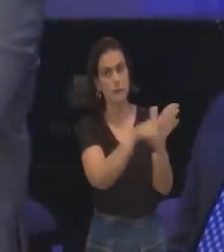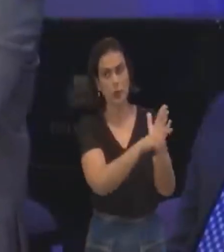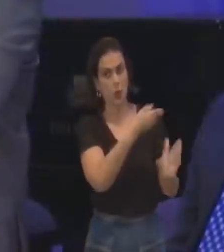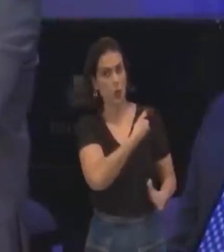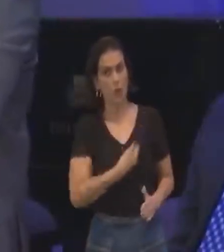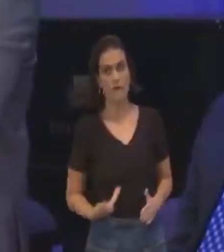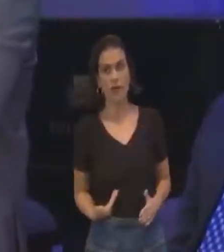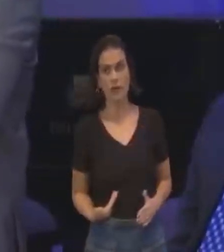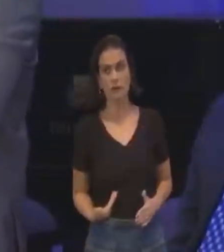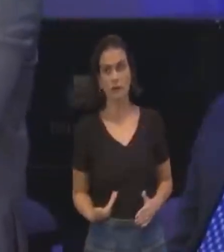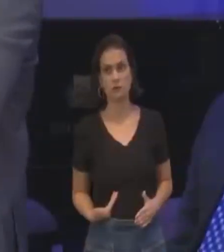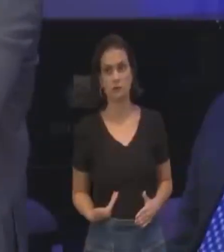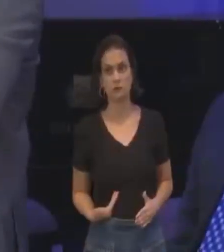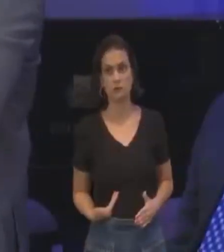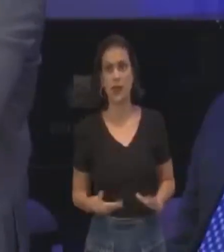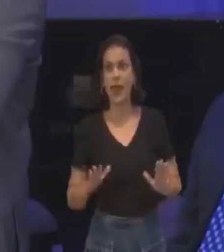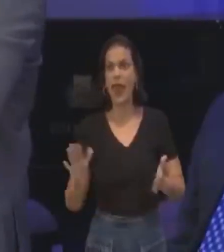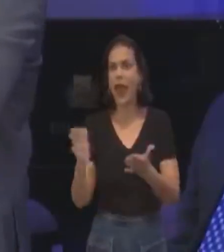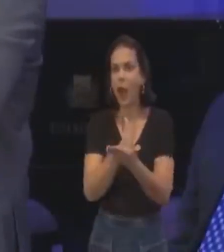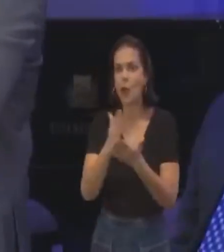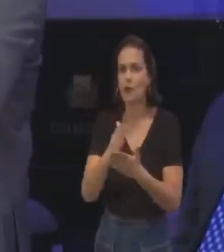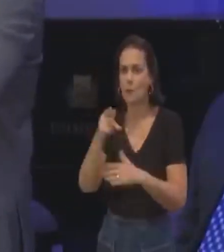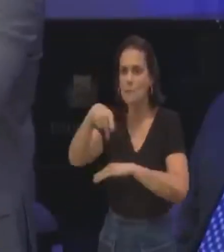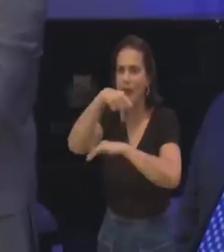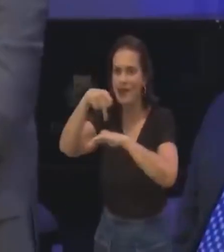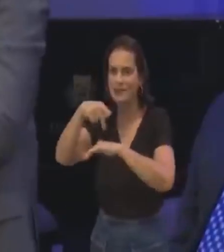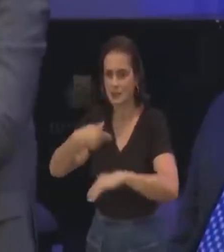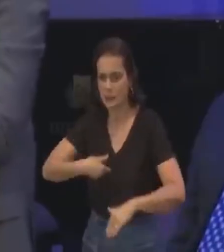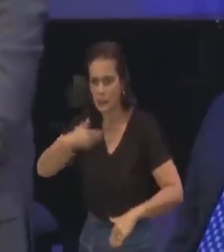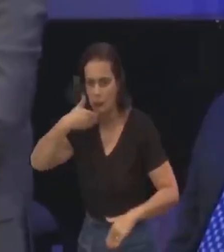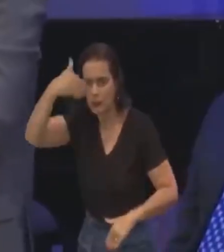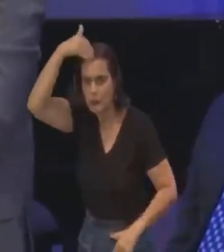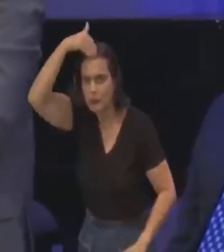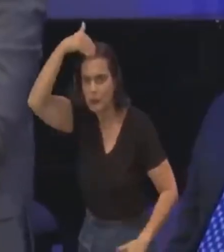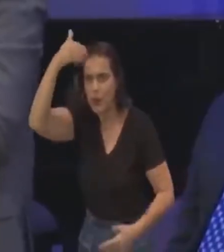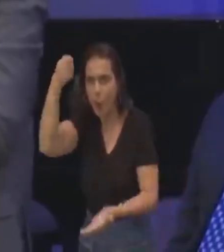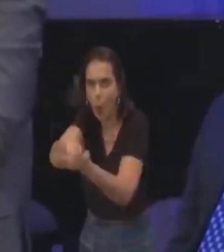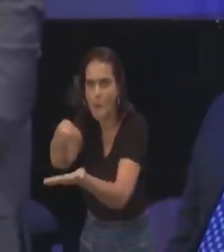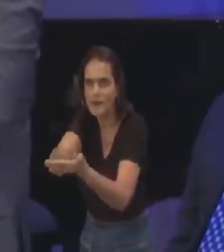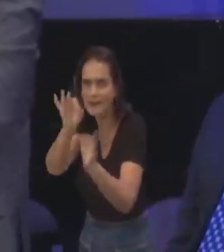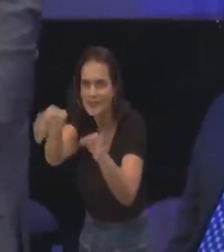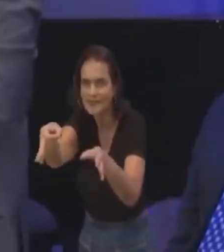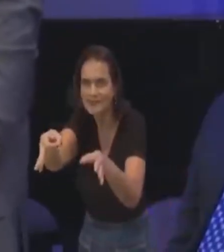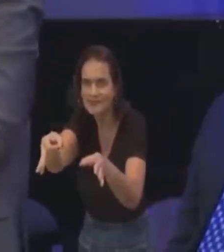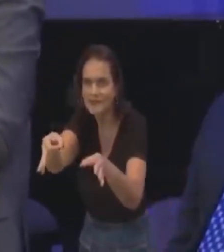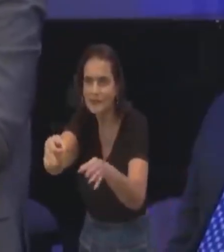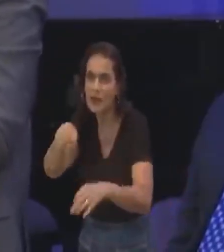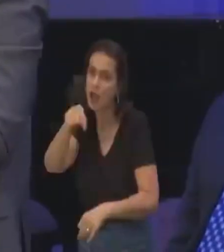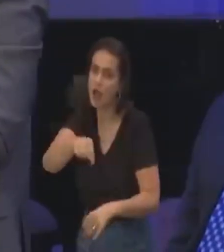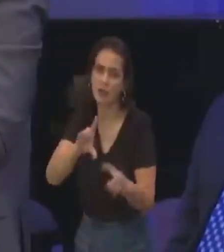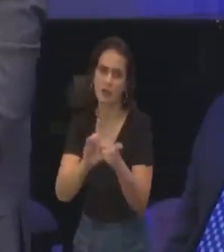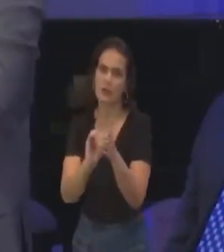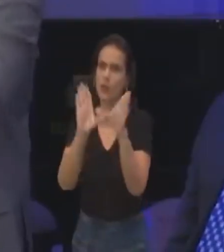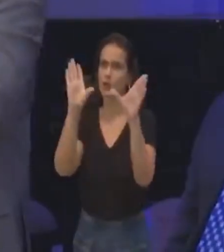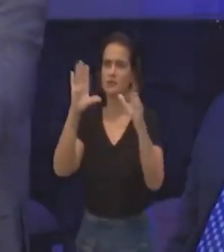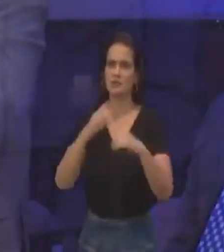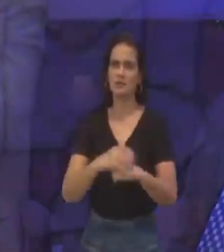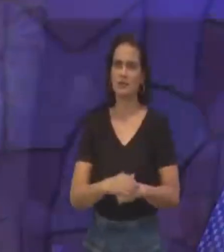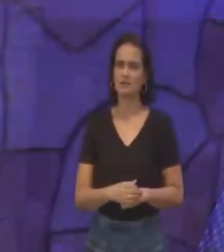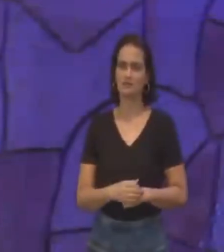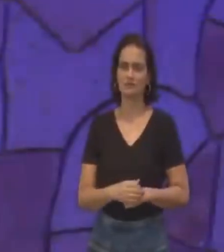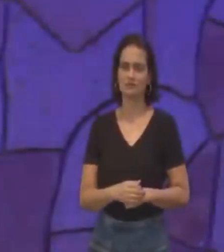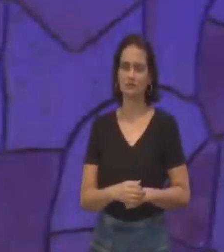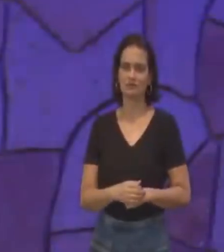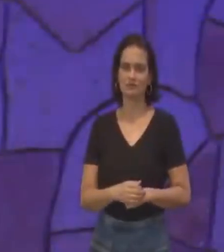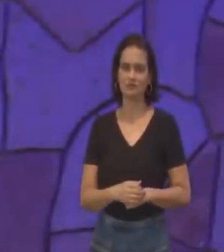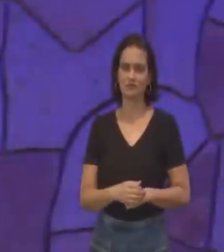árabes, muçulmanos. Mas na nossa realidade brasileira, o Estado é laico, o que não impede dele